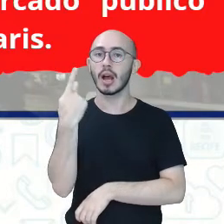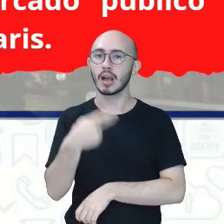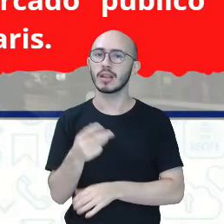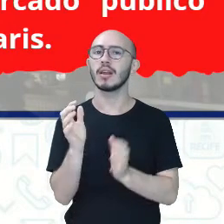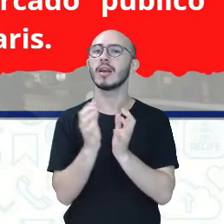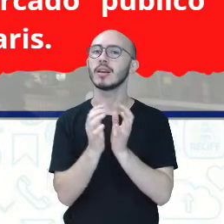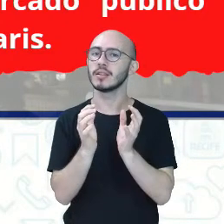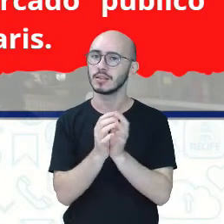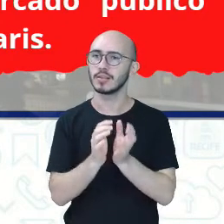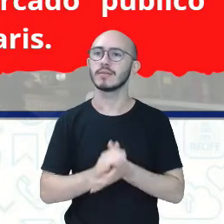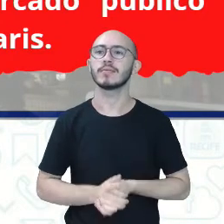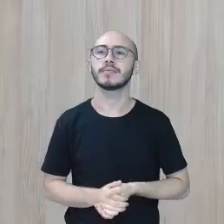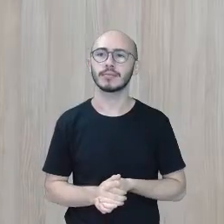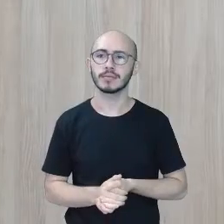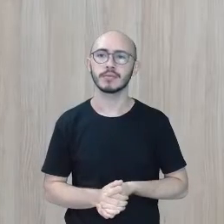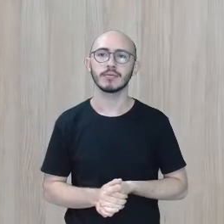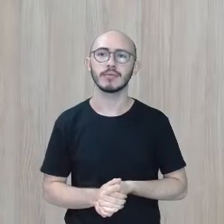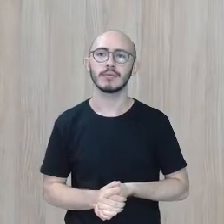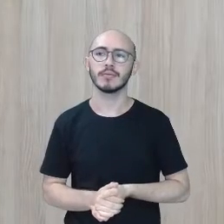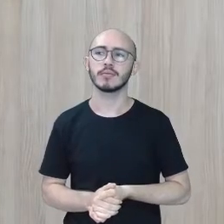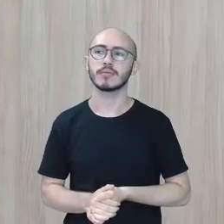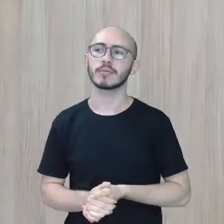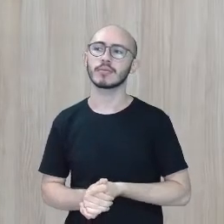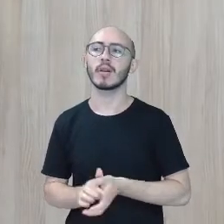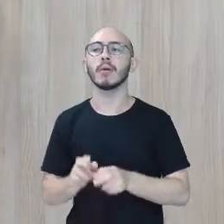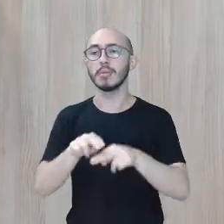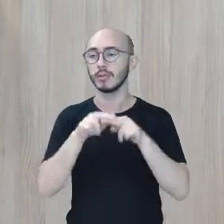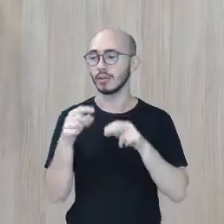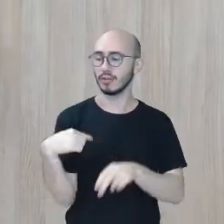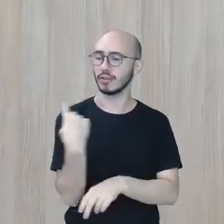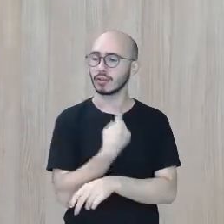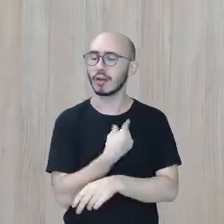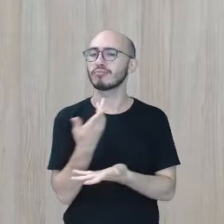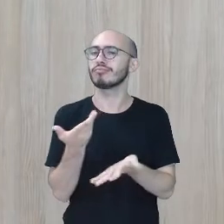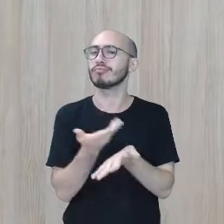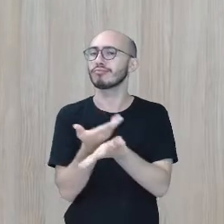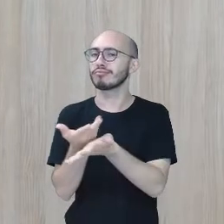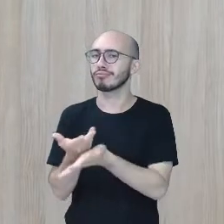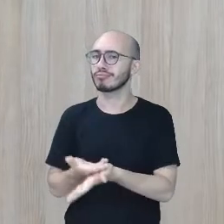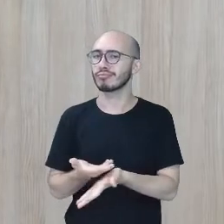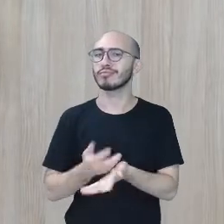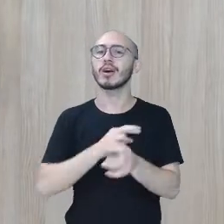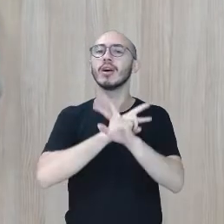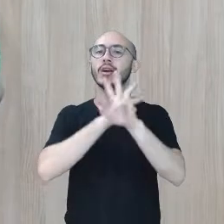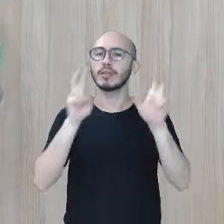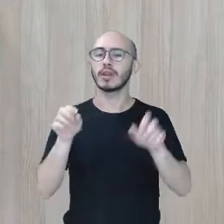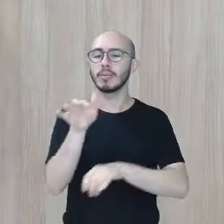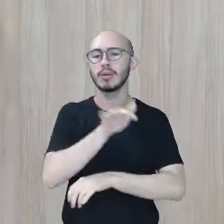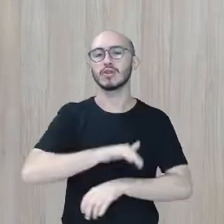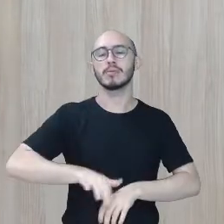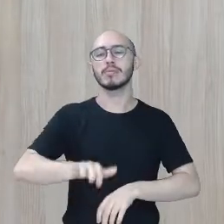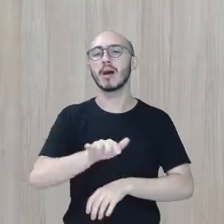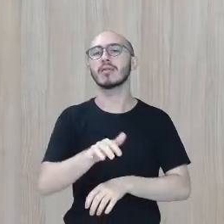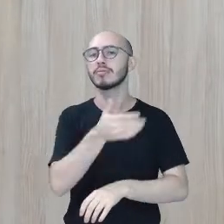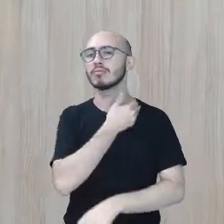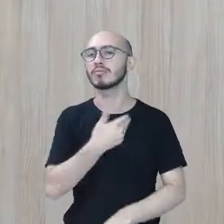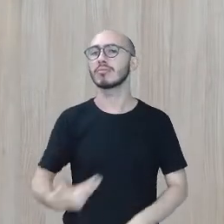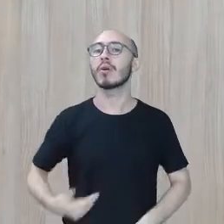no Recife. Então, por que a gente está trabalhando essas questões, né, desses espaços públicos,